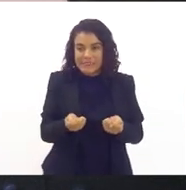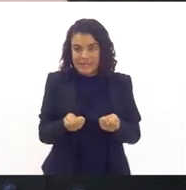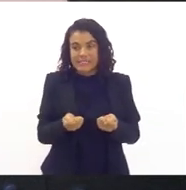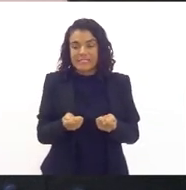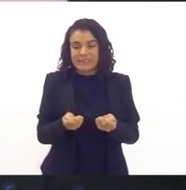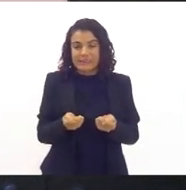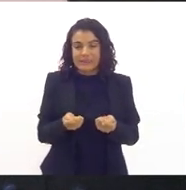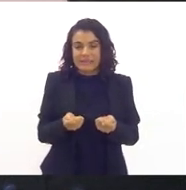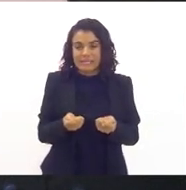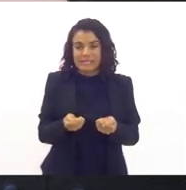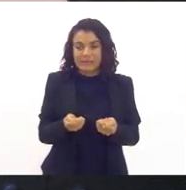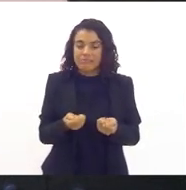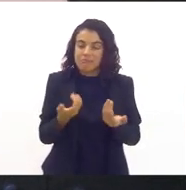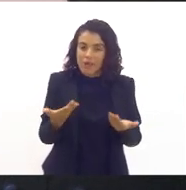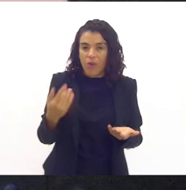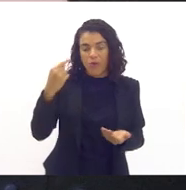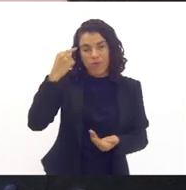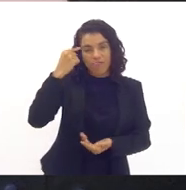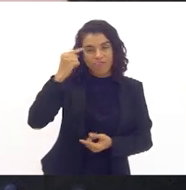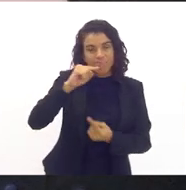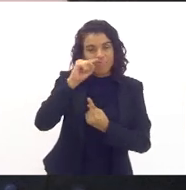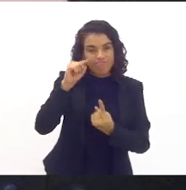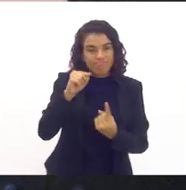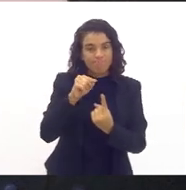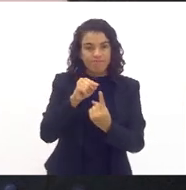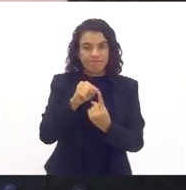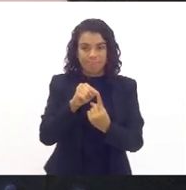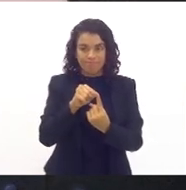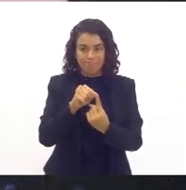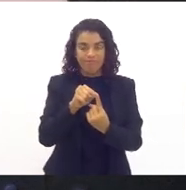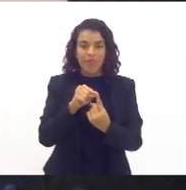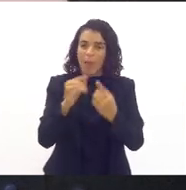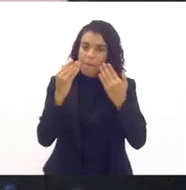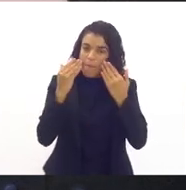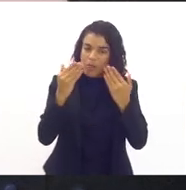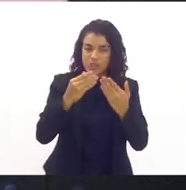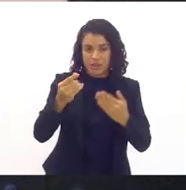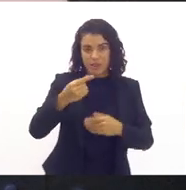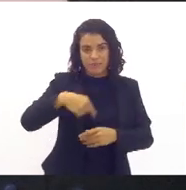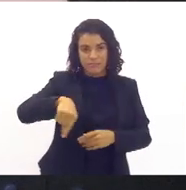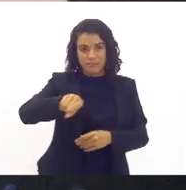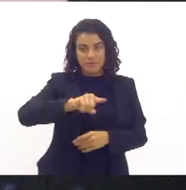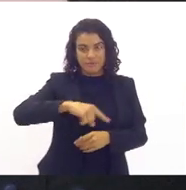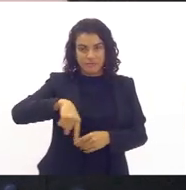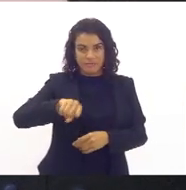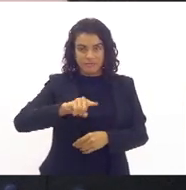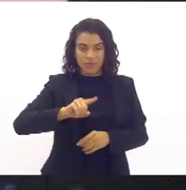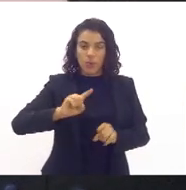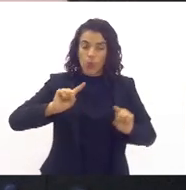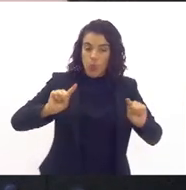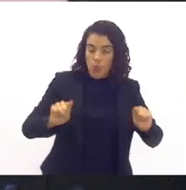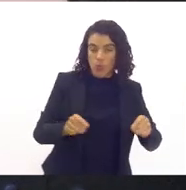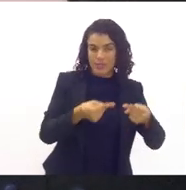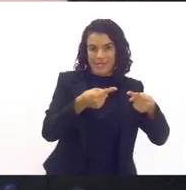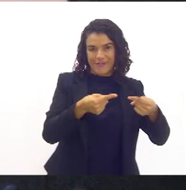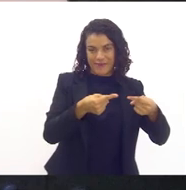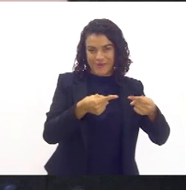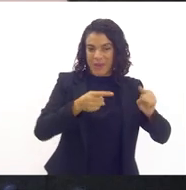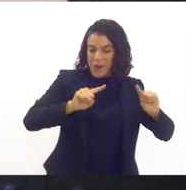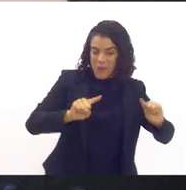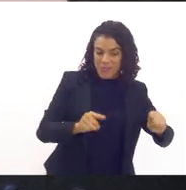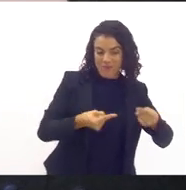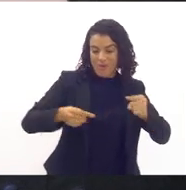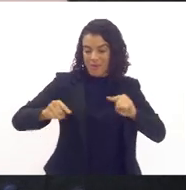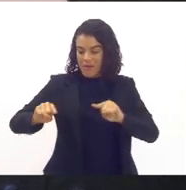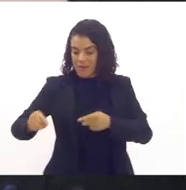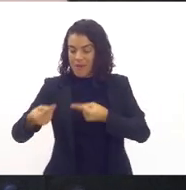Então, a ideia é a gente expor aqui o desafio é duplo, na verdade, né? Expor as contas e